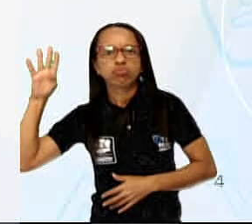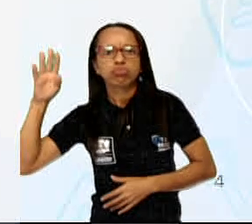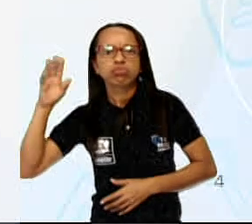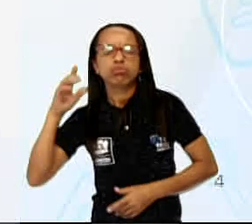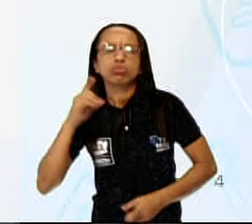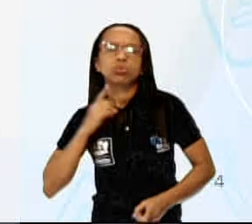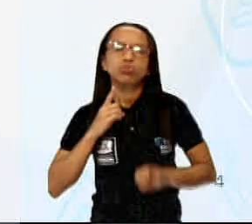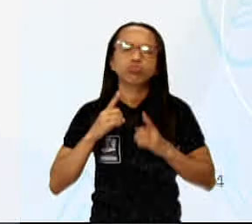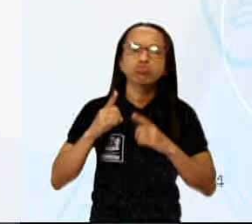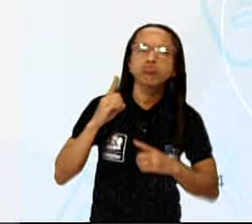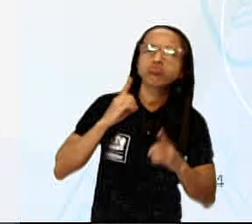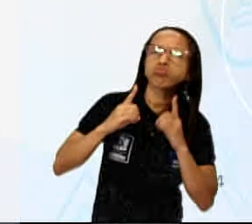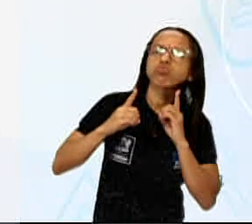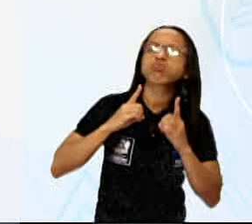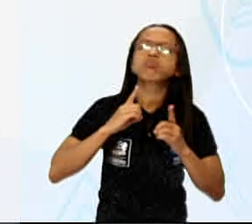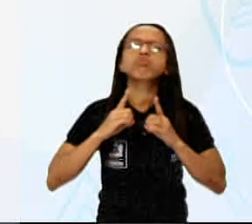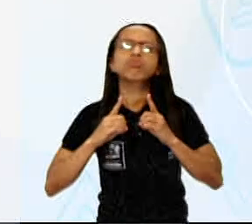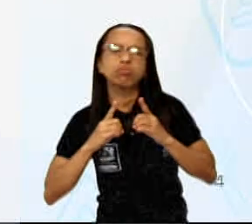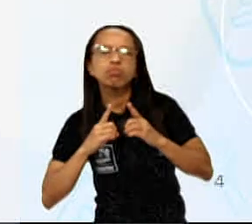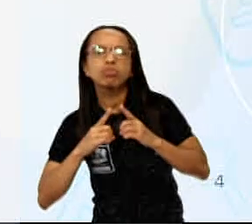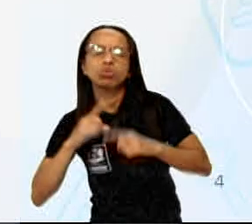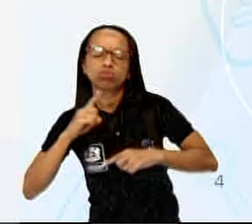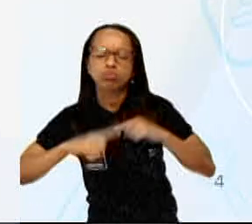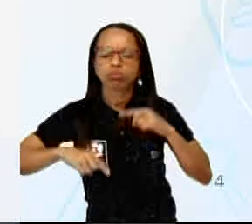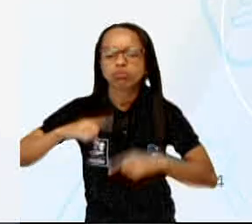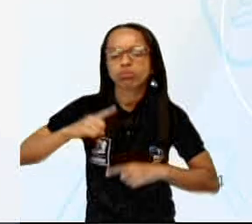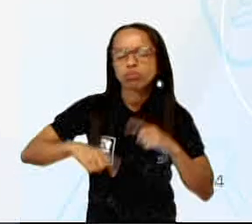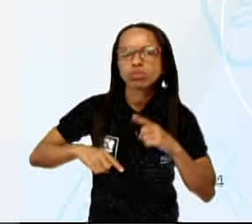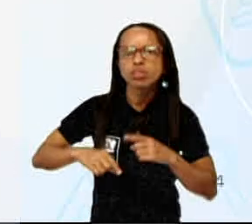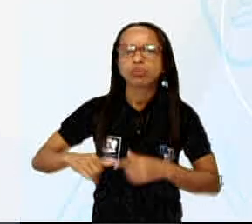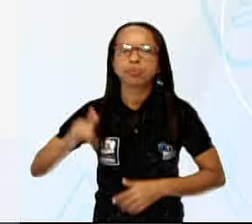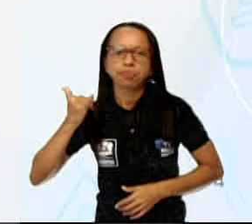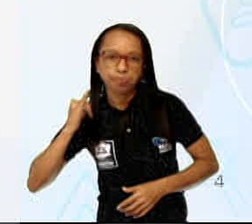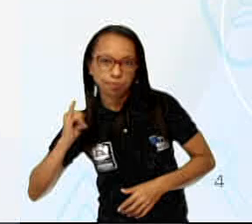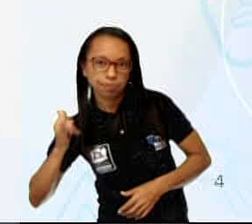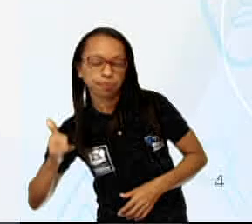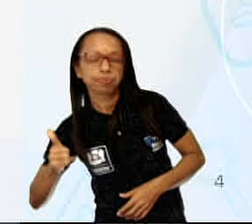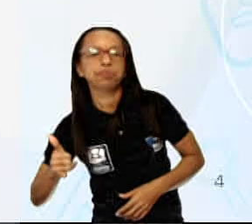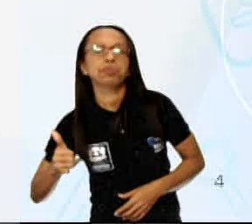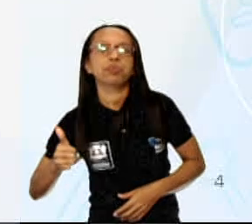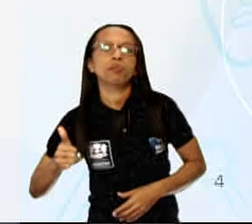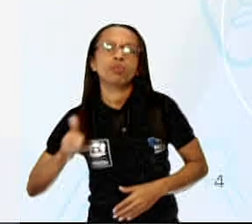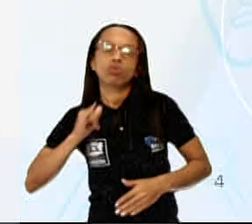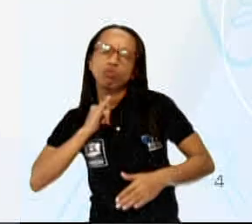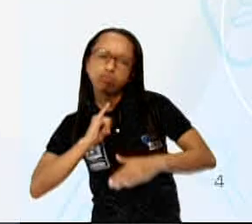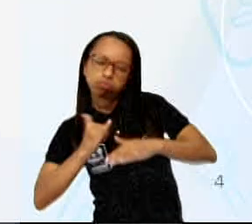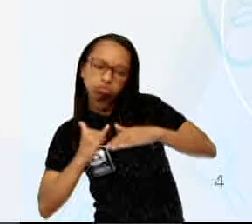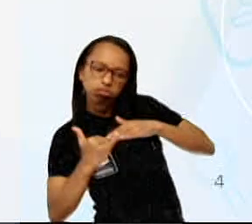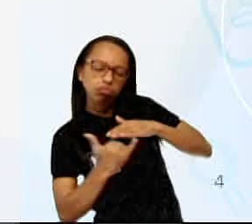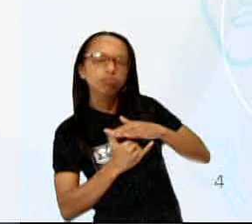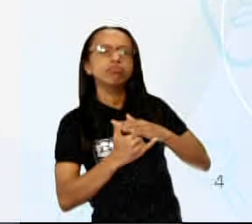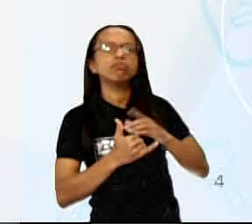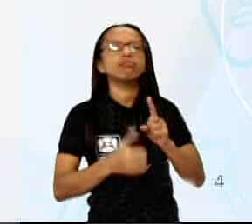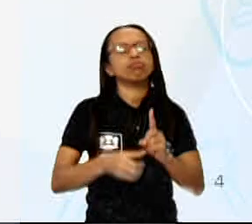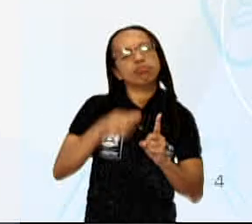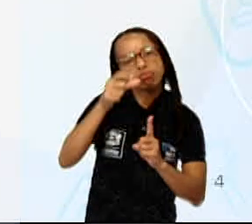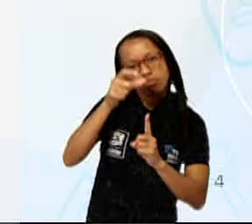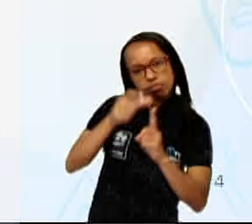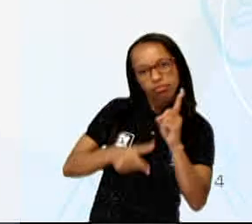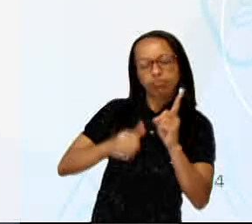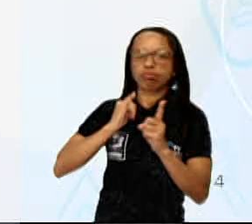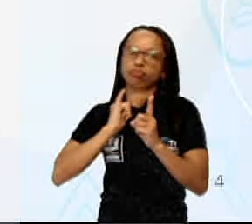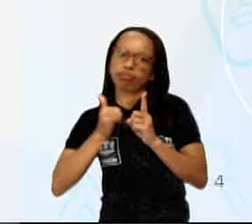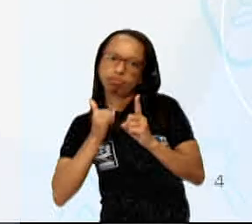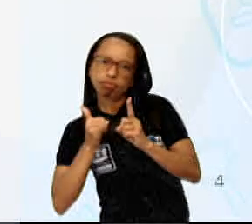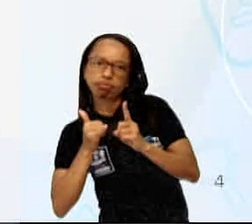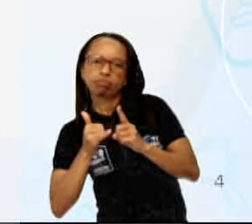Discutimos também os elementos da narrativa, que são enredo, narrador, personagens, cenário e tempo.